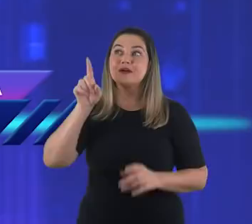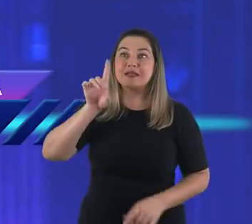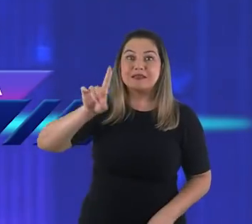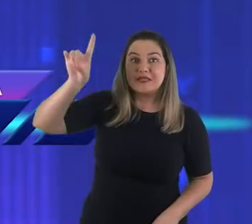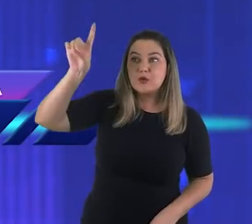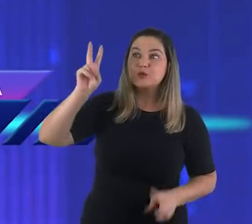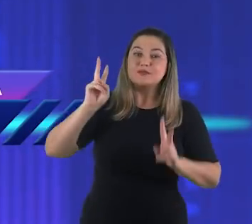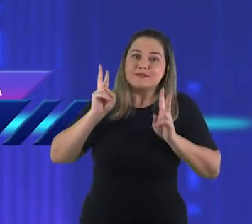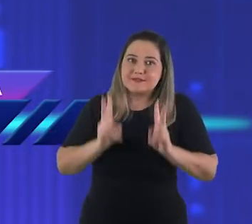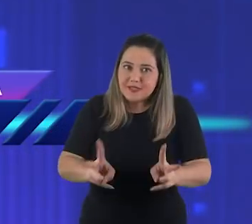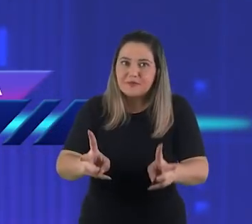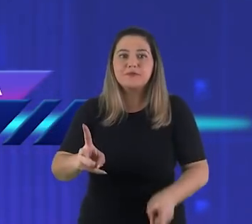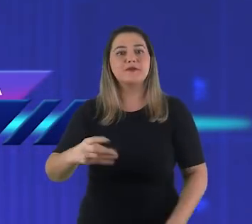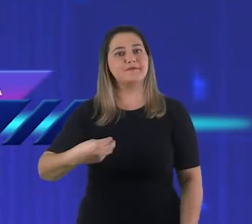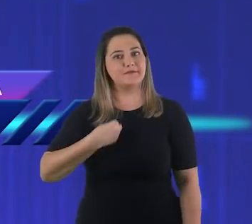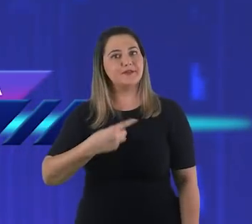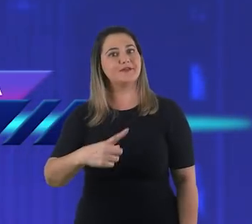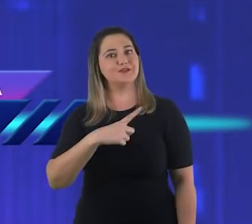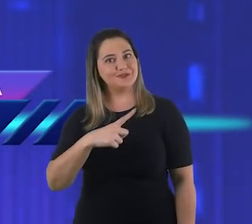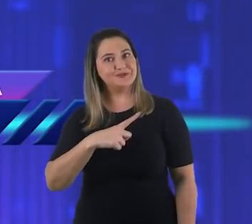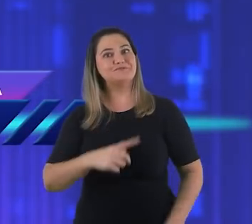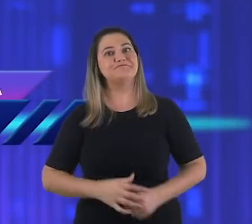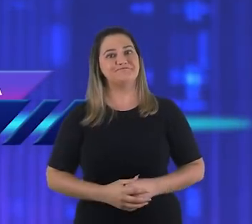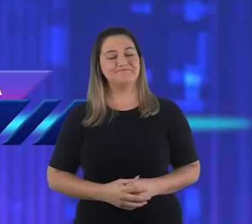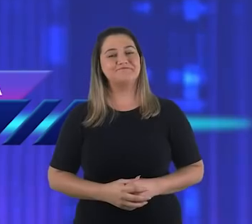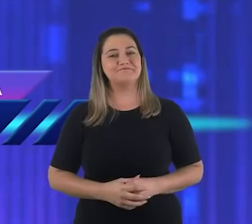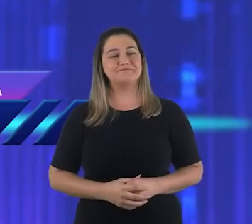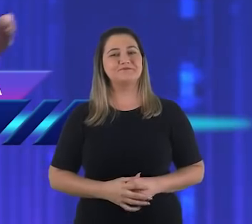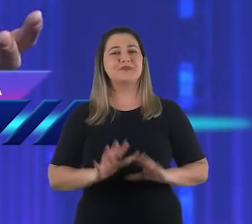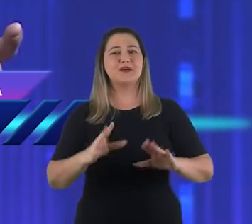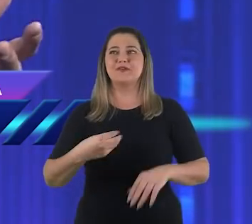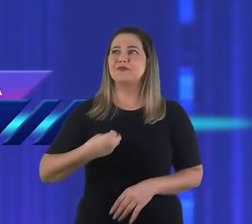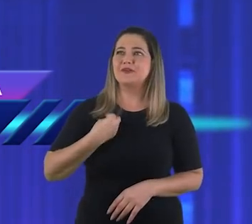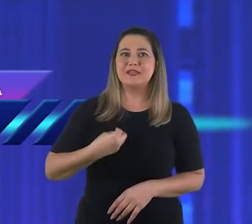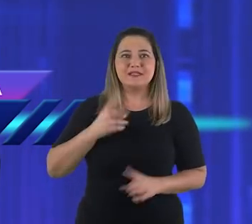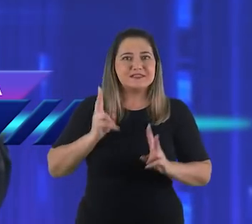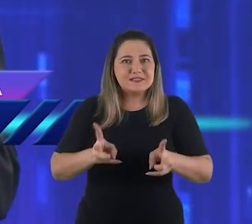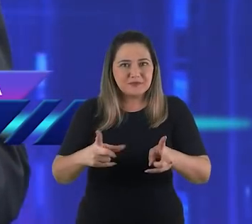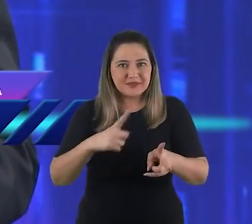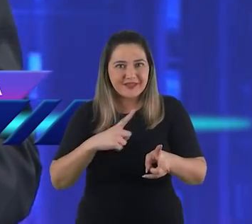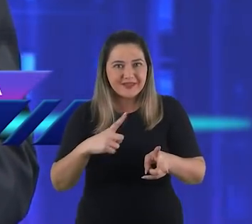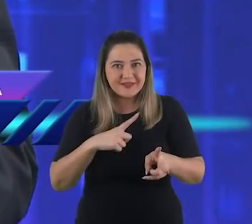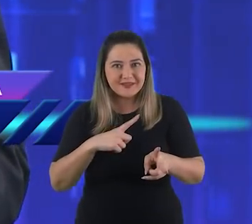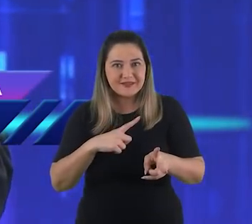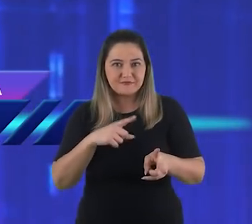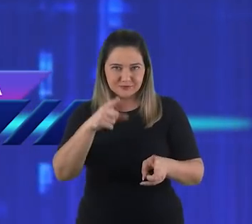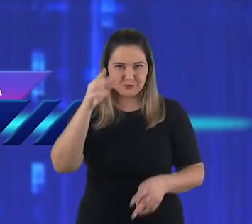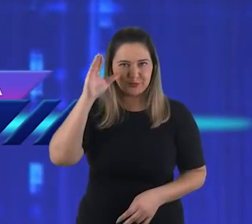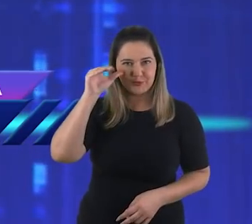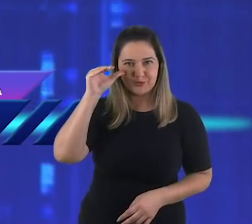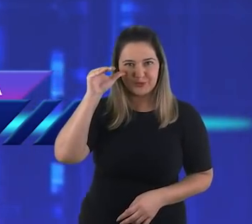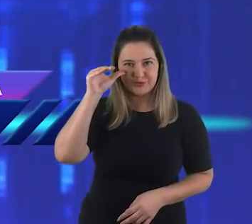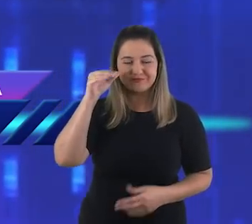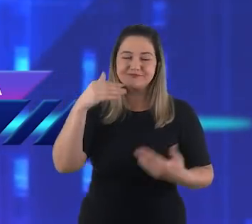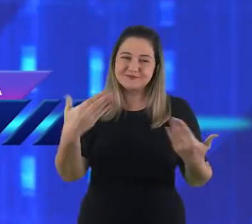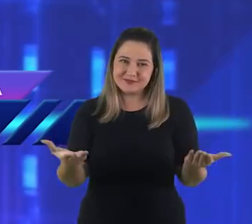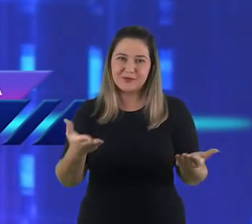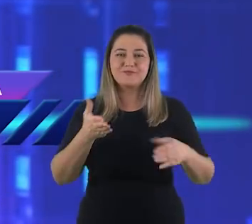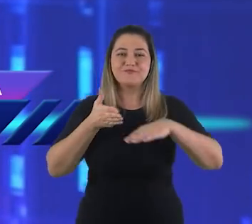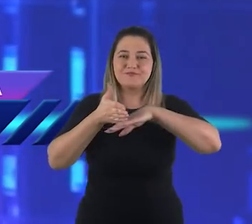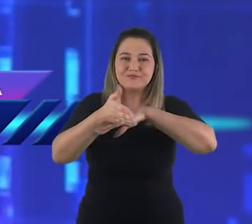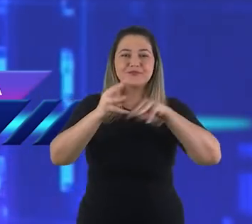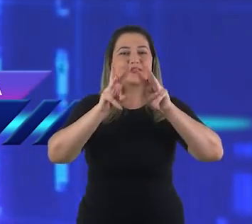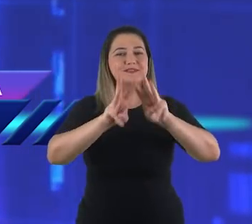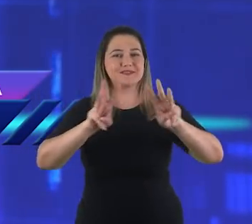Deus sempre existiu. Isso faz toda a diferença. Mas como assim Deus sempre existiu? Quer saber mais? Então, entre